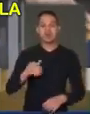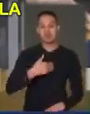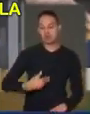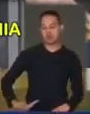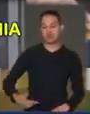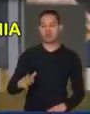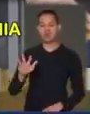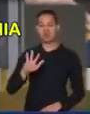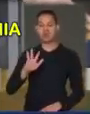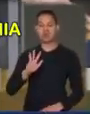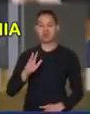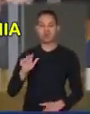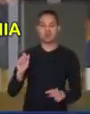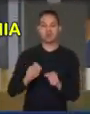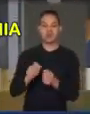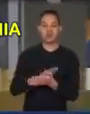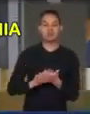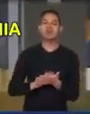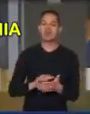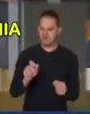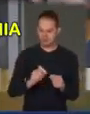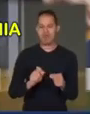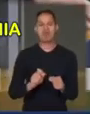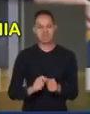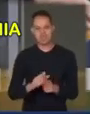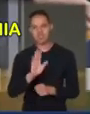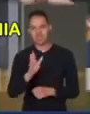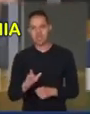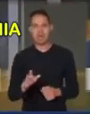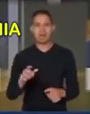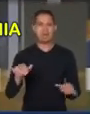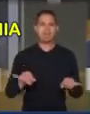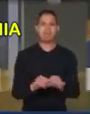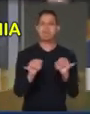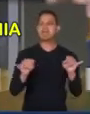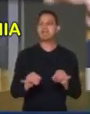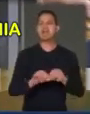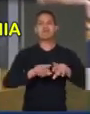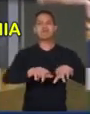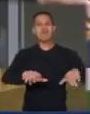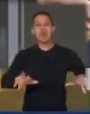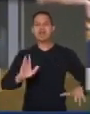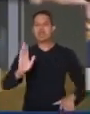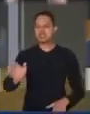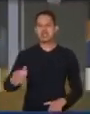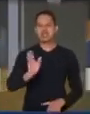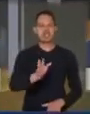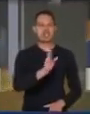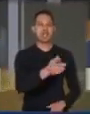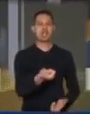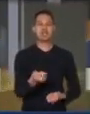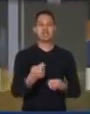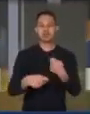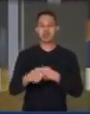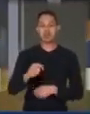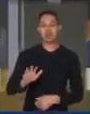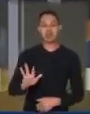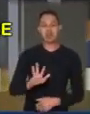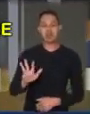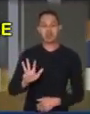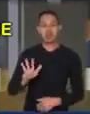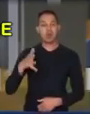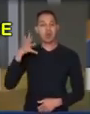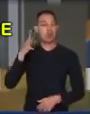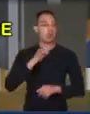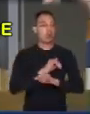até agora. Fez. Fez muita besteira. Muita besteira na nossa economia. Lula abre a boca,